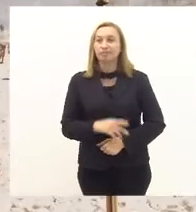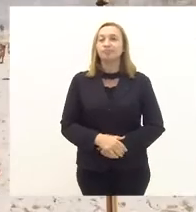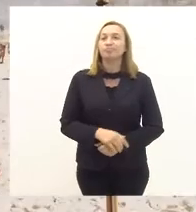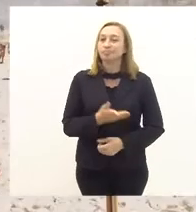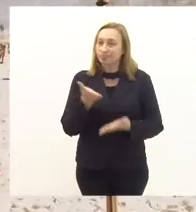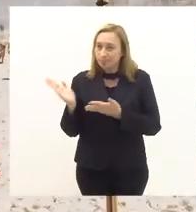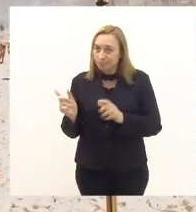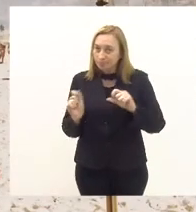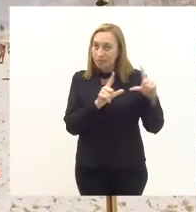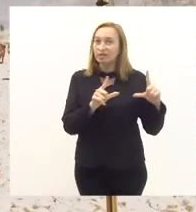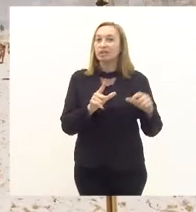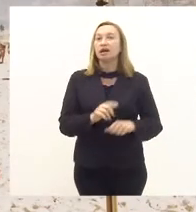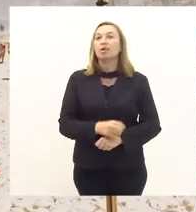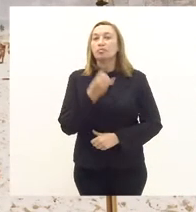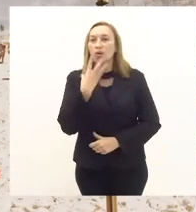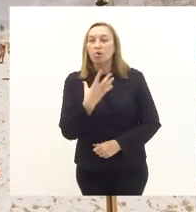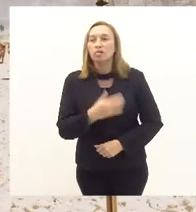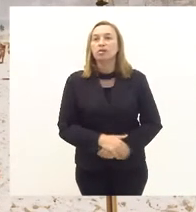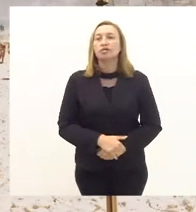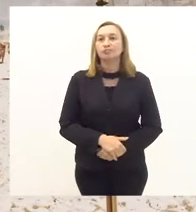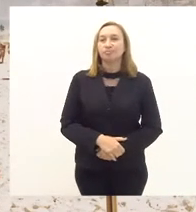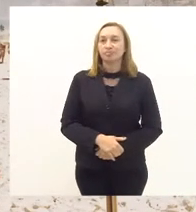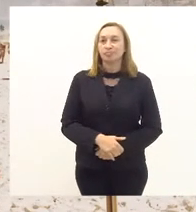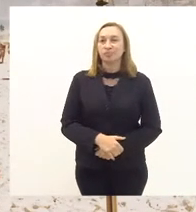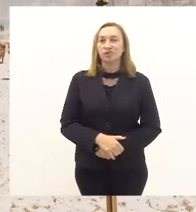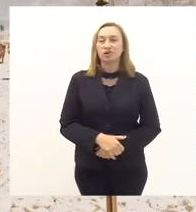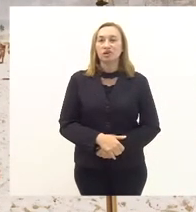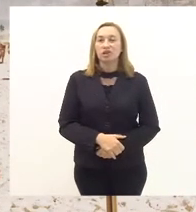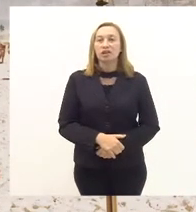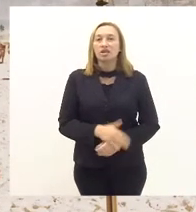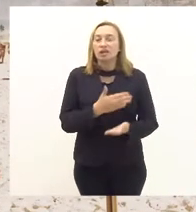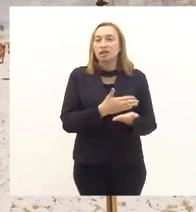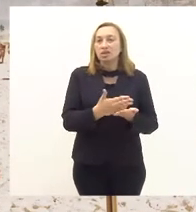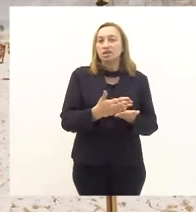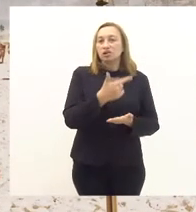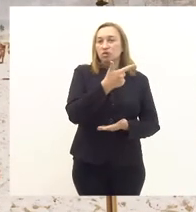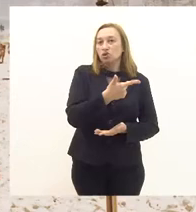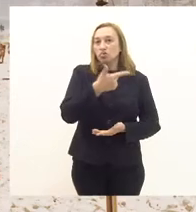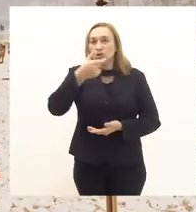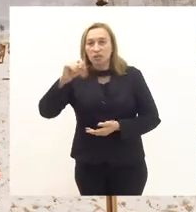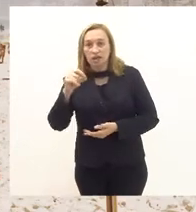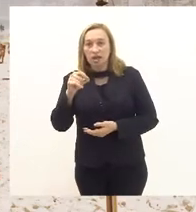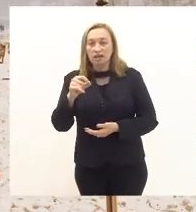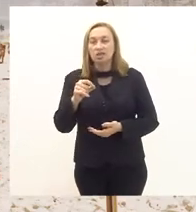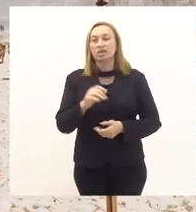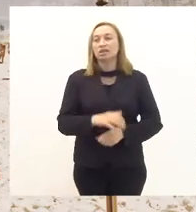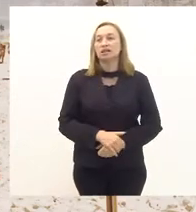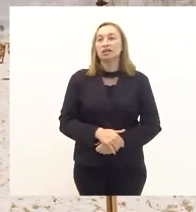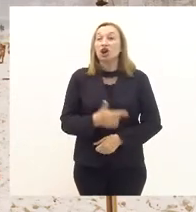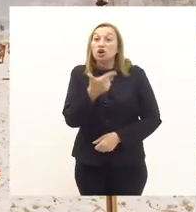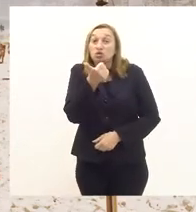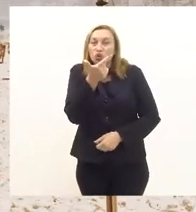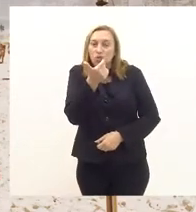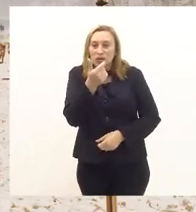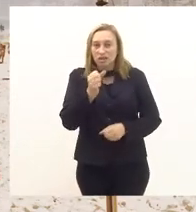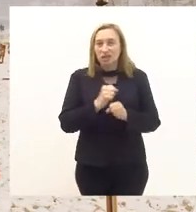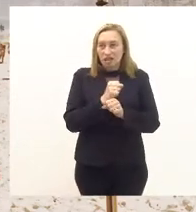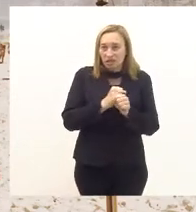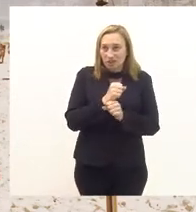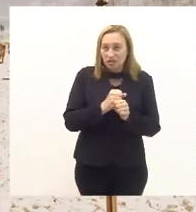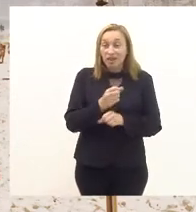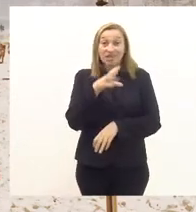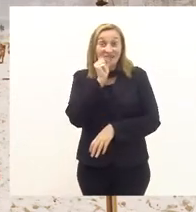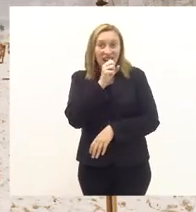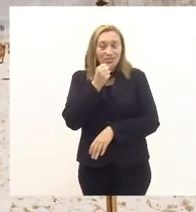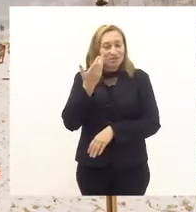Pode passar. Bom, o programa ele tem um início ali em 2010, né? Então a gente está fazendo aí 12 anos, fizemos